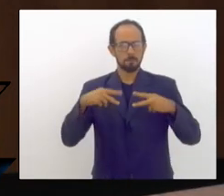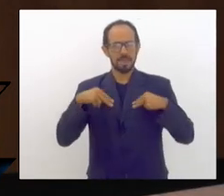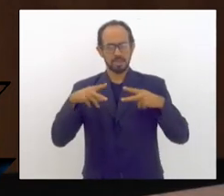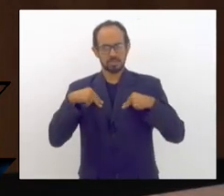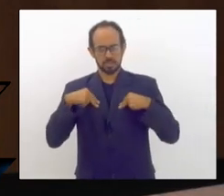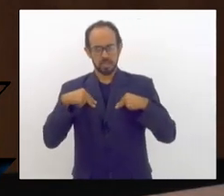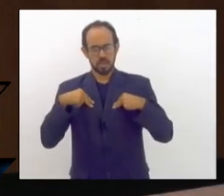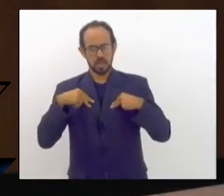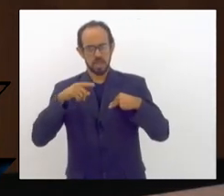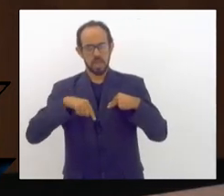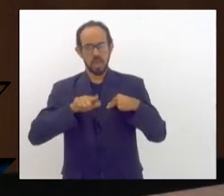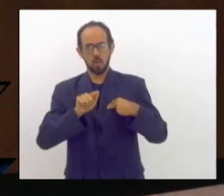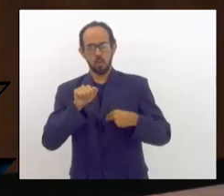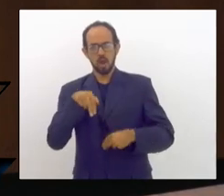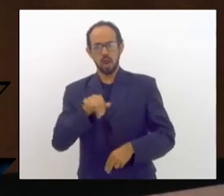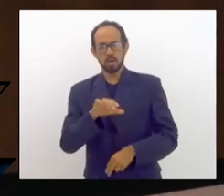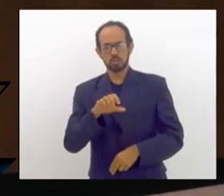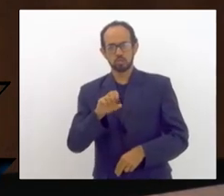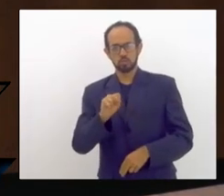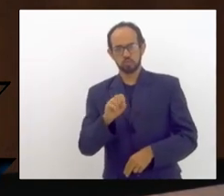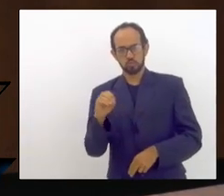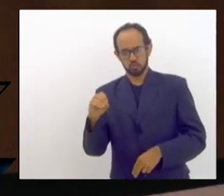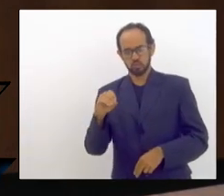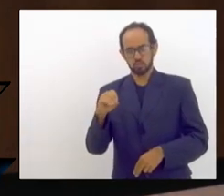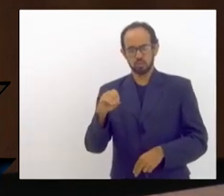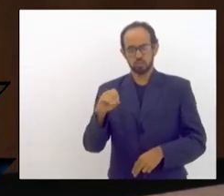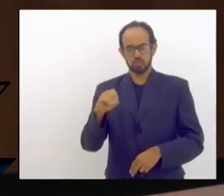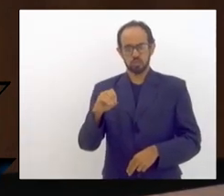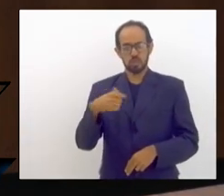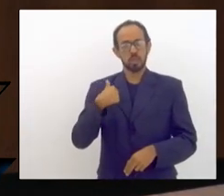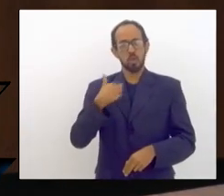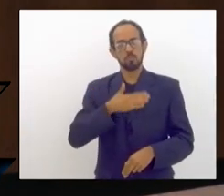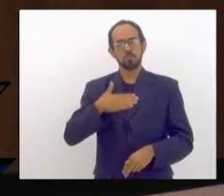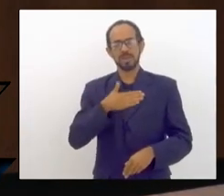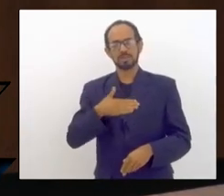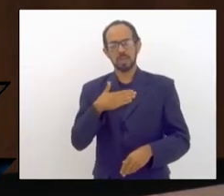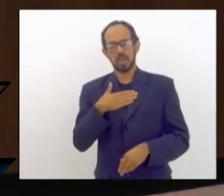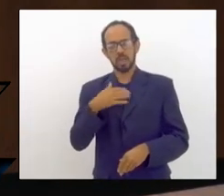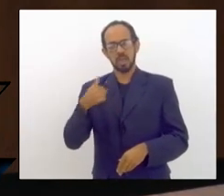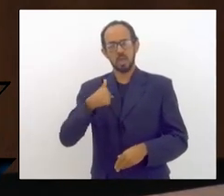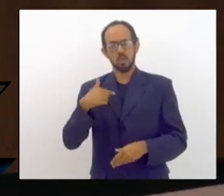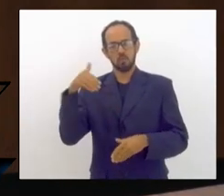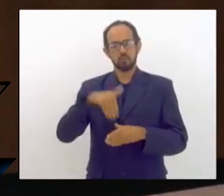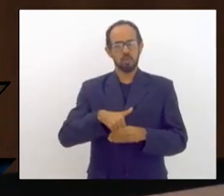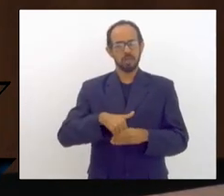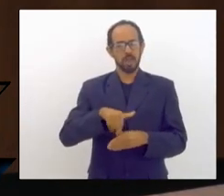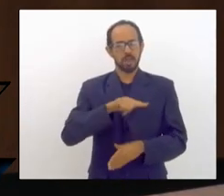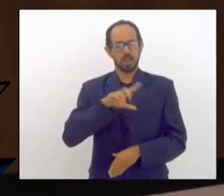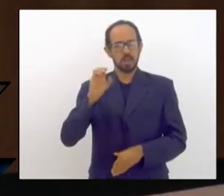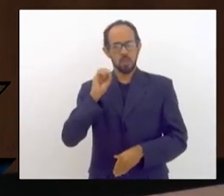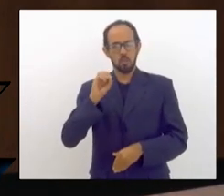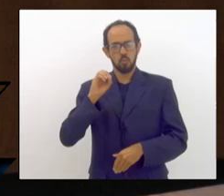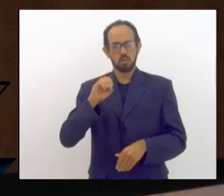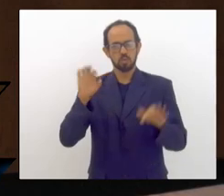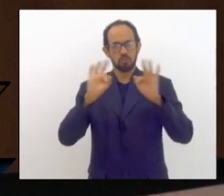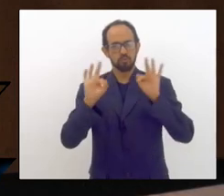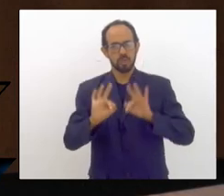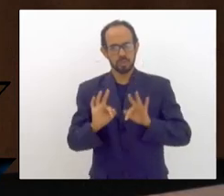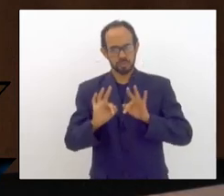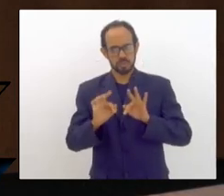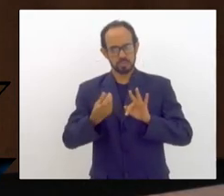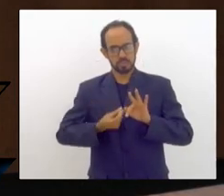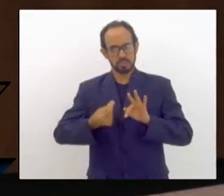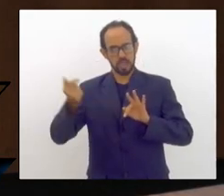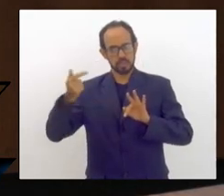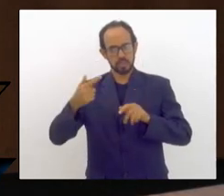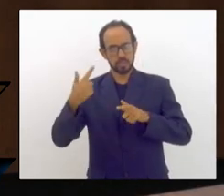um verdadeiro ganso, e com maior prazer, votei não, e saio hoje feliz do parlamento por saber que esse